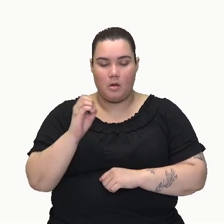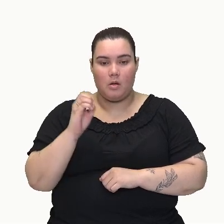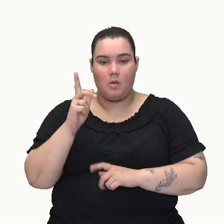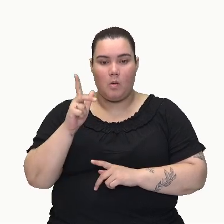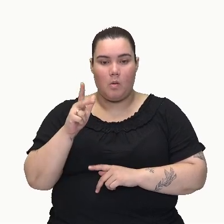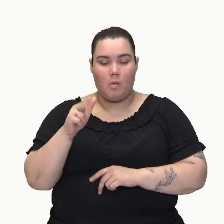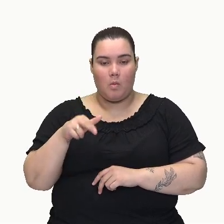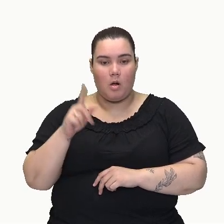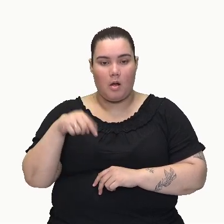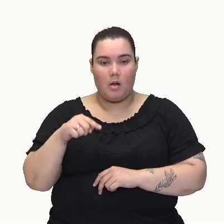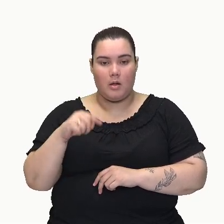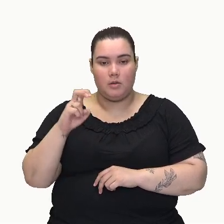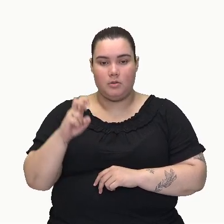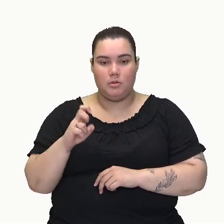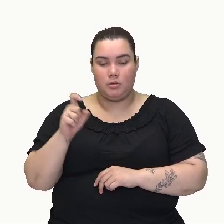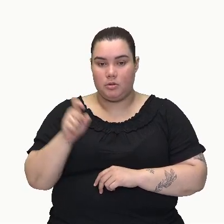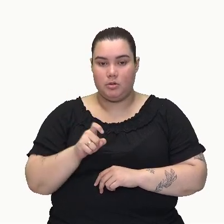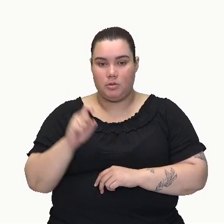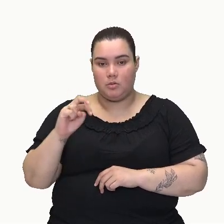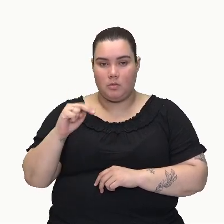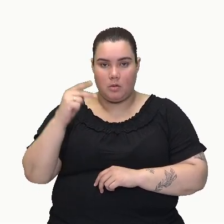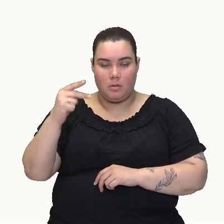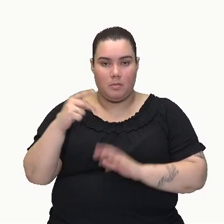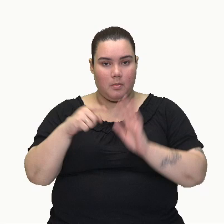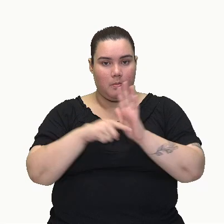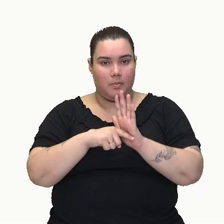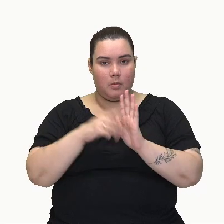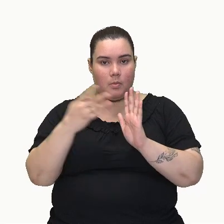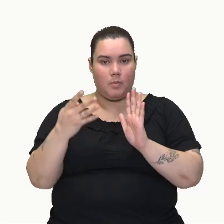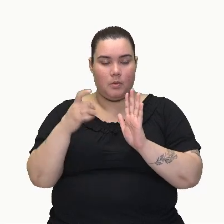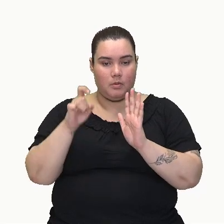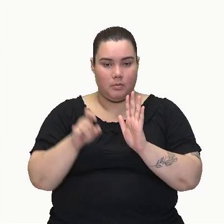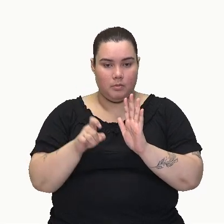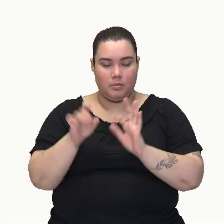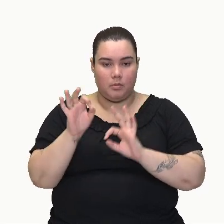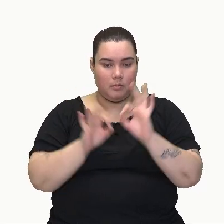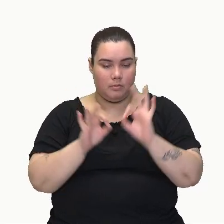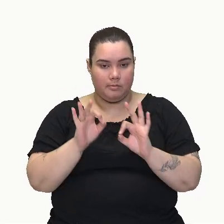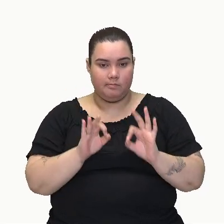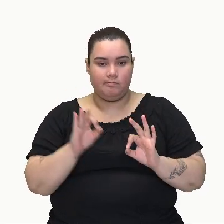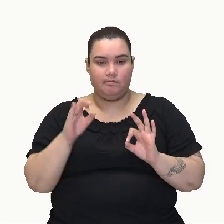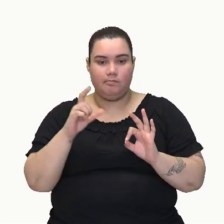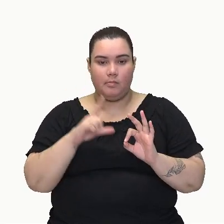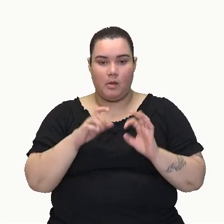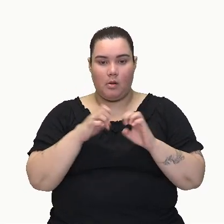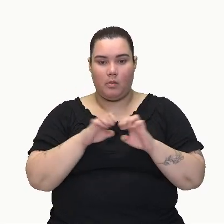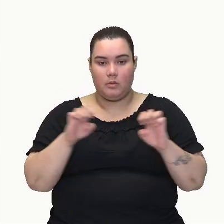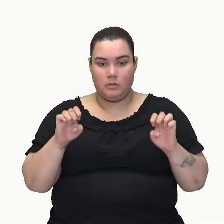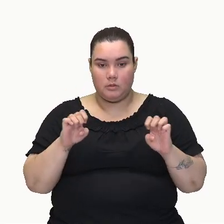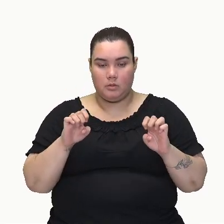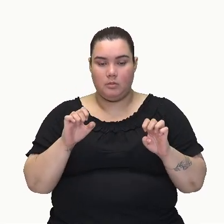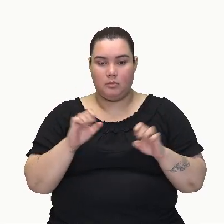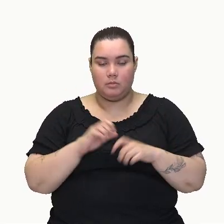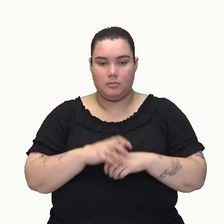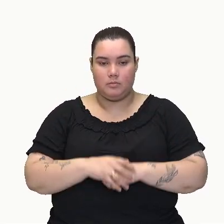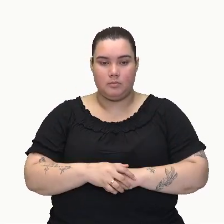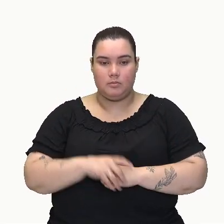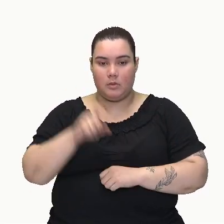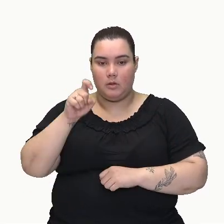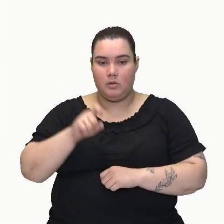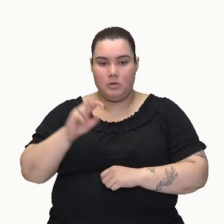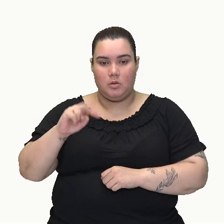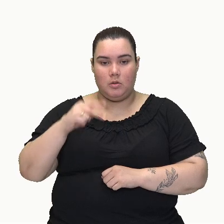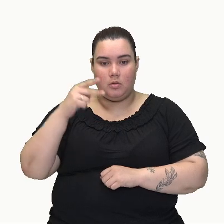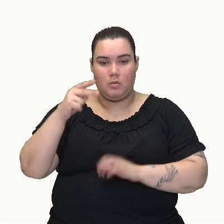quadrado menos 4x. Aí, organizando a nossa, que agora é uma equação, né? X ao